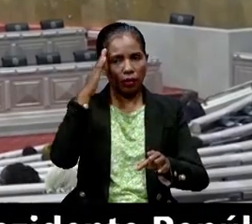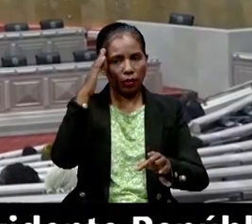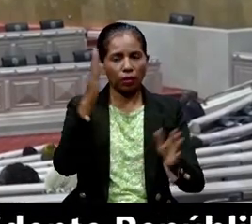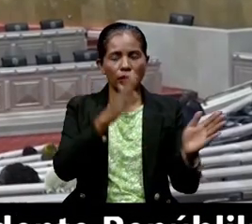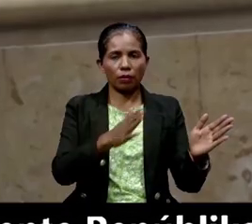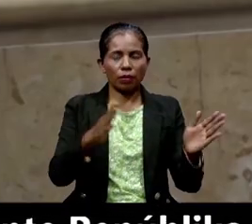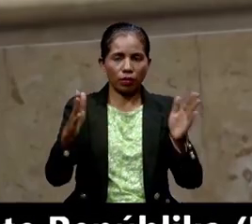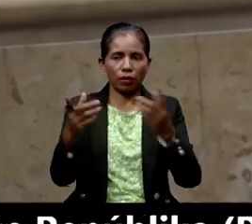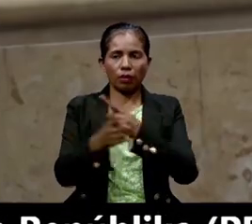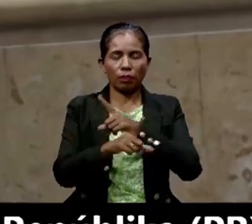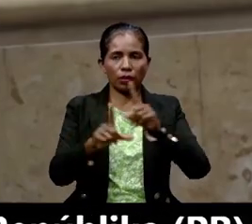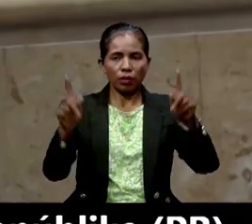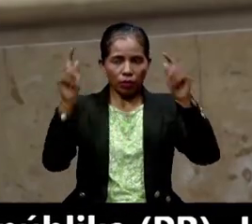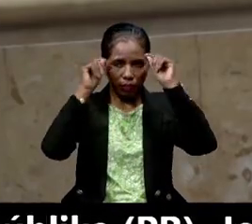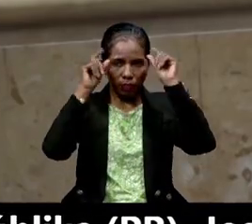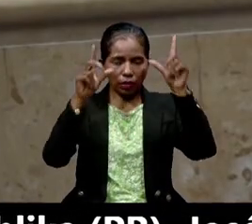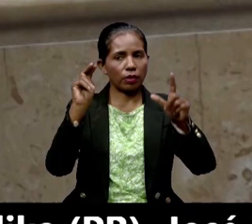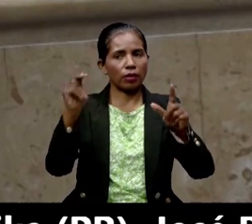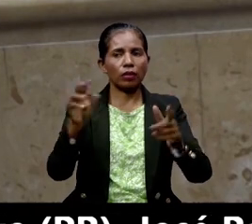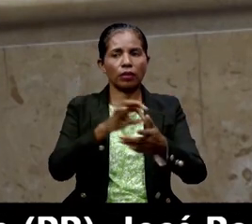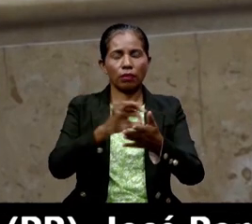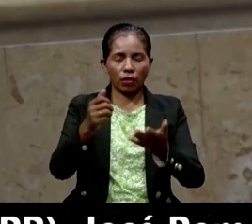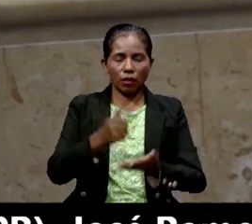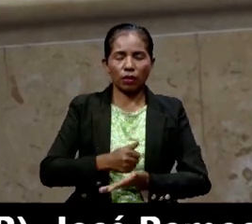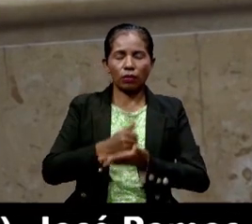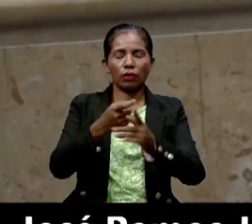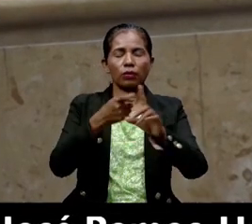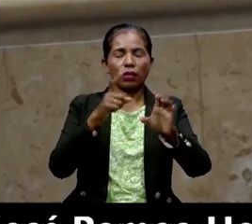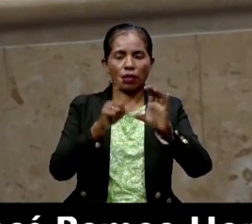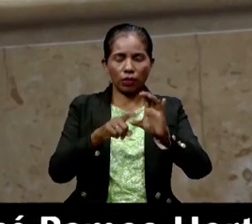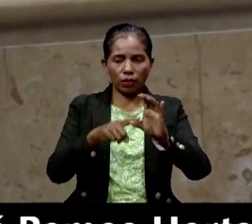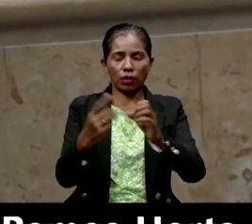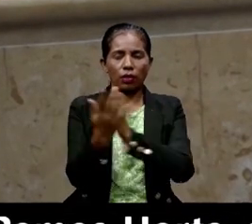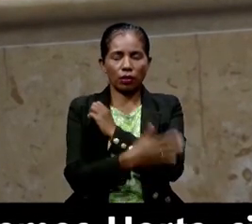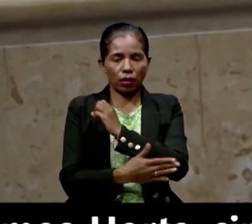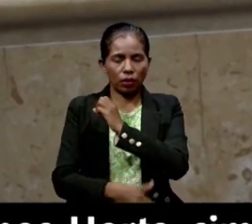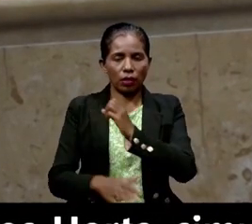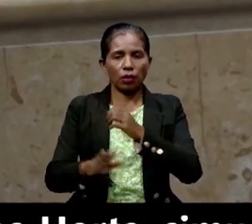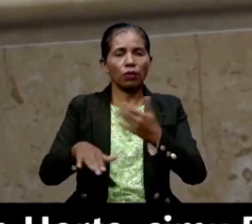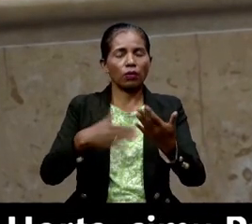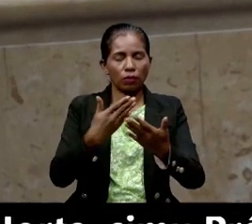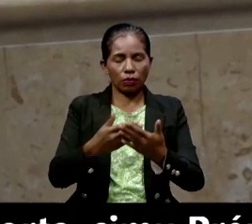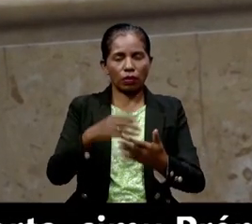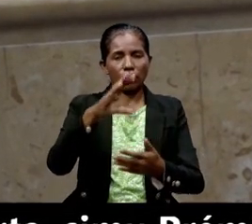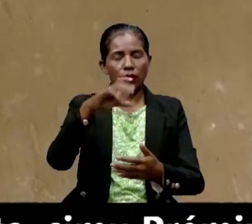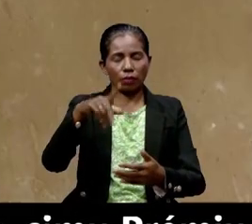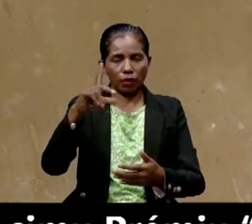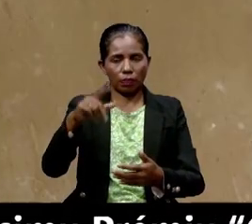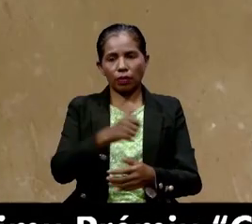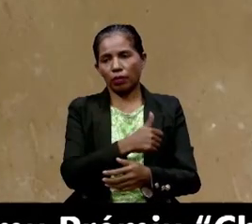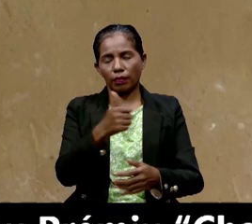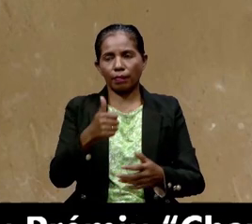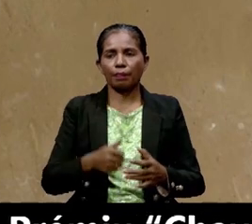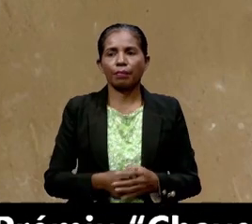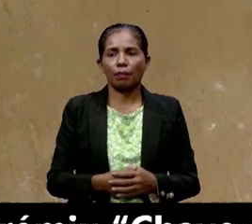processo luta libertação timor-lestenian, suramos apoio a Rússia Angola, nomos país irmão Sira e a CPLP, nomos Sira Seluctan.